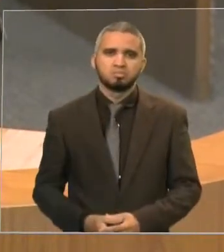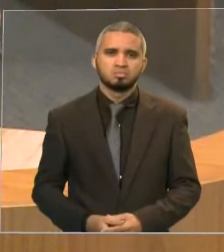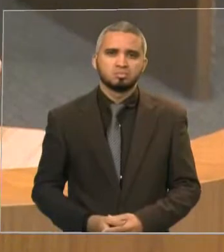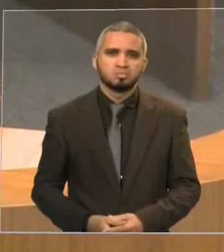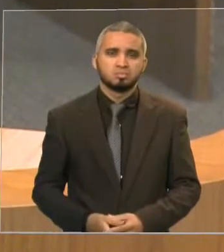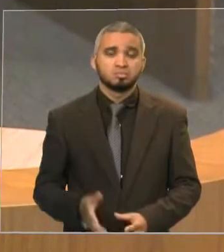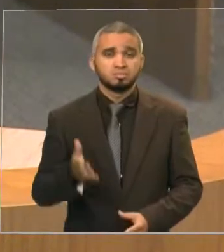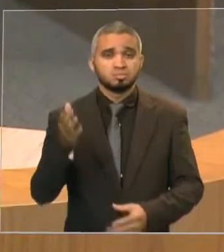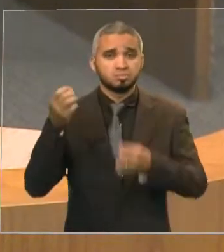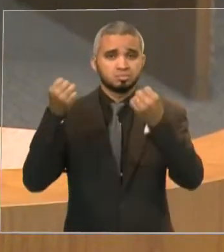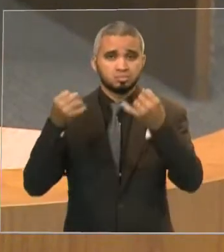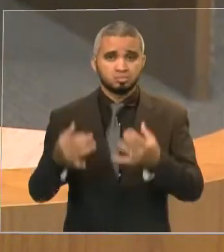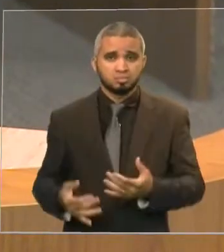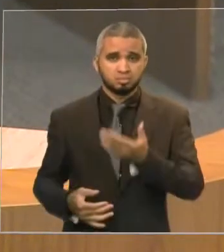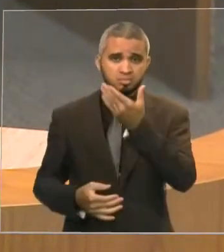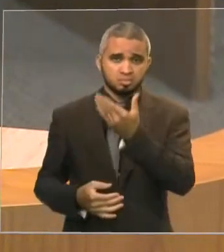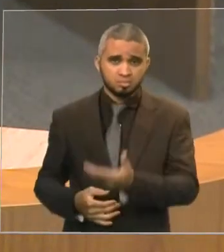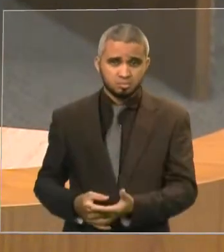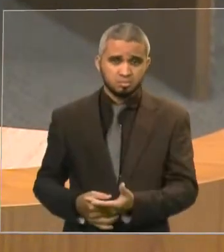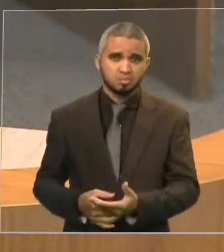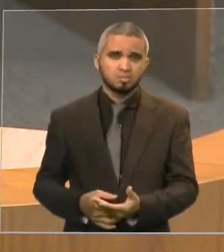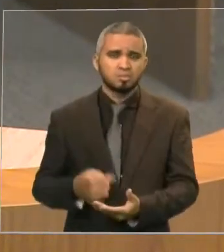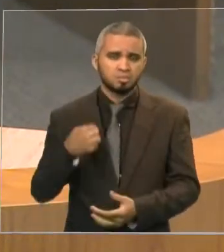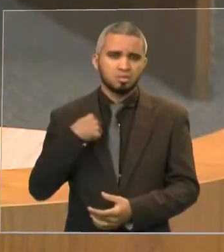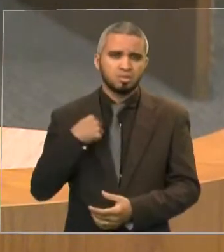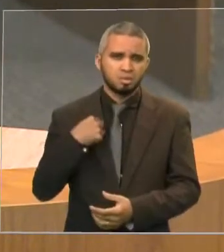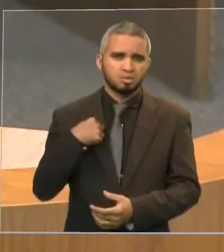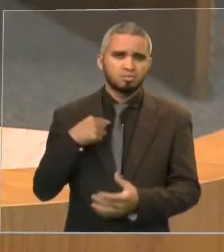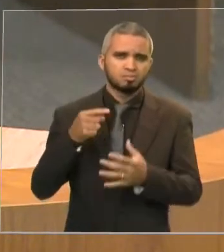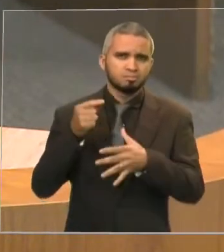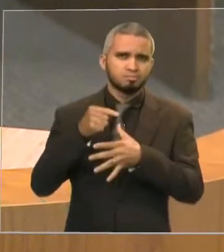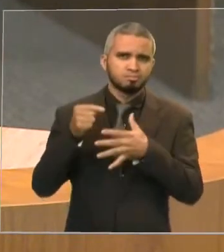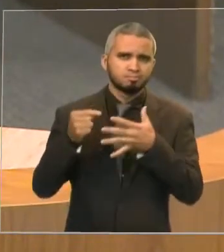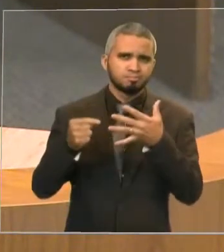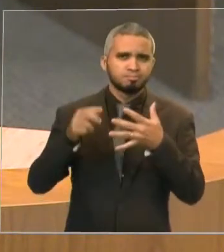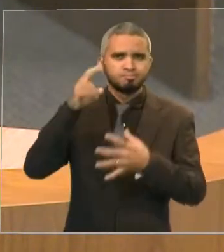sobre ele, eu tenho algumas lembranças